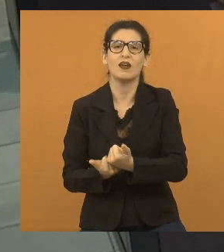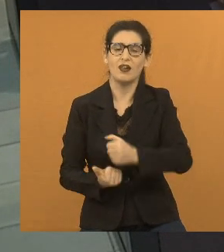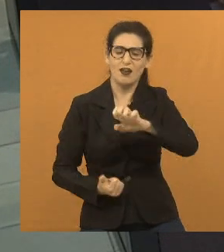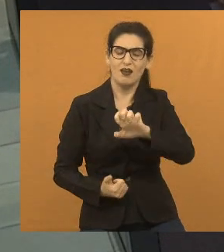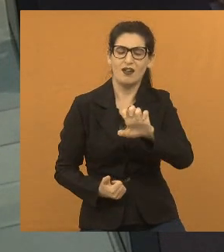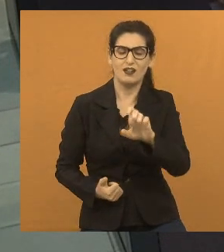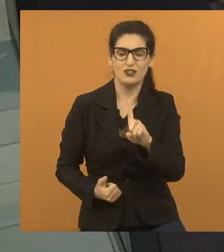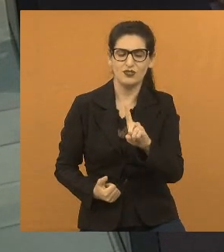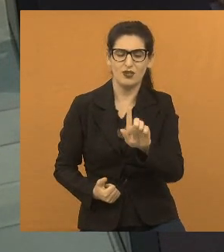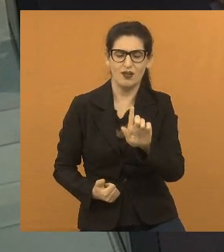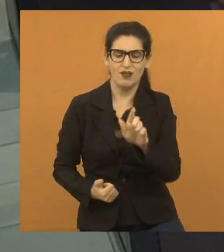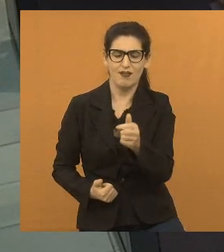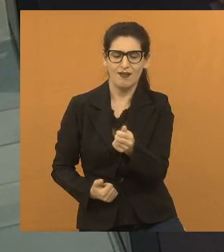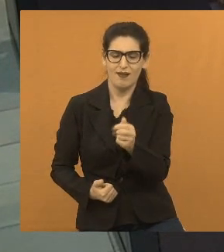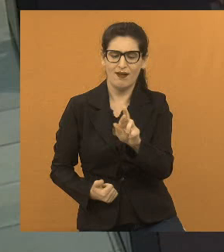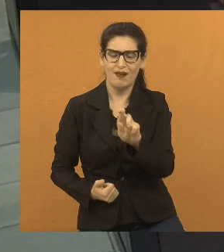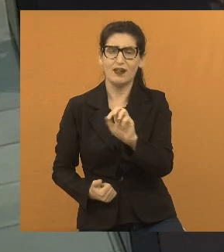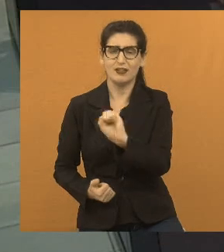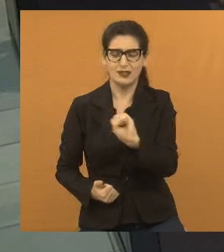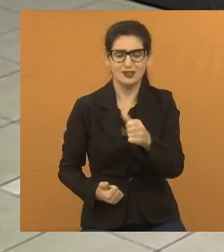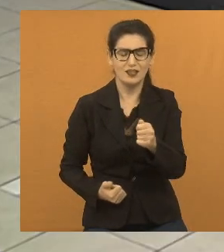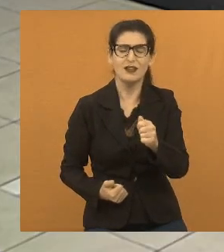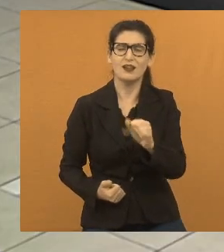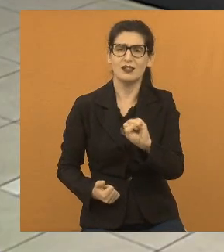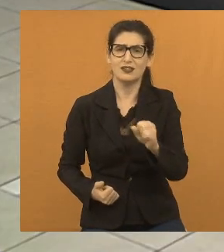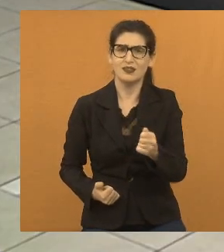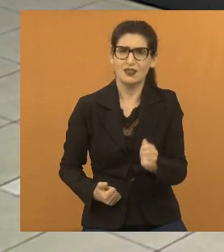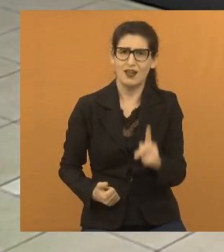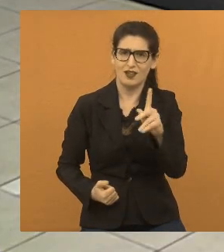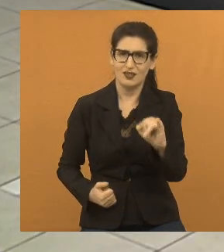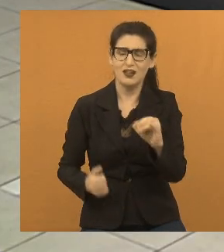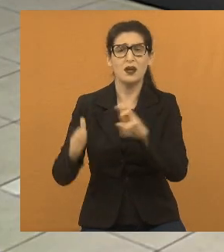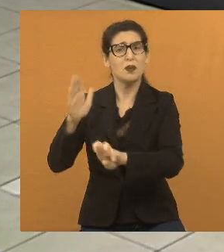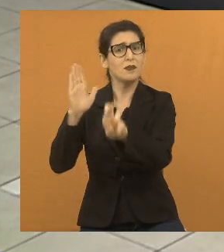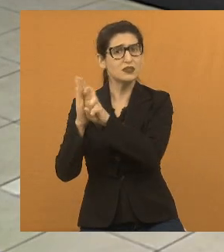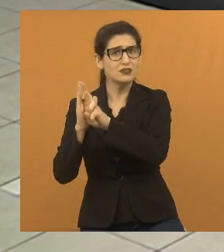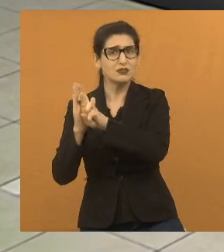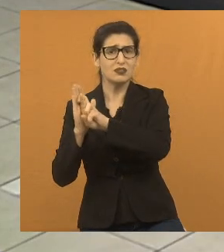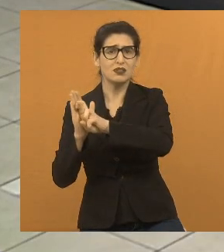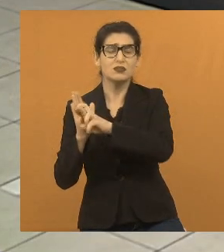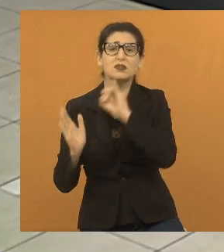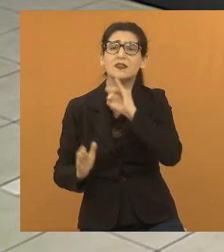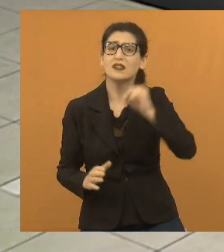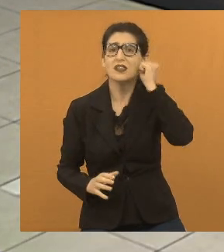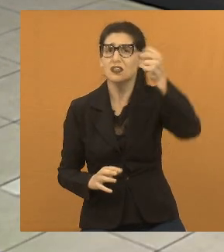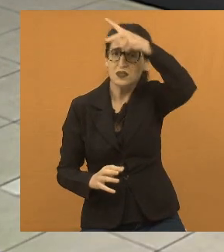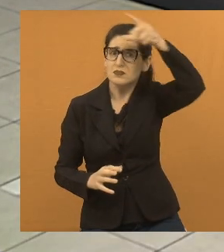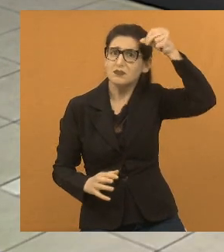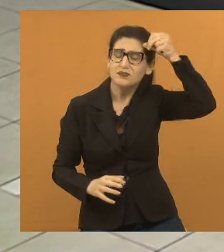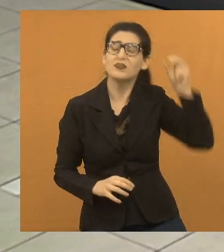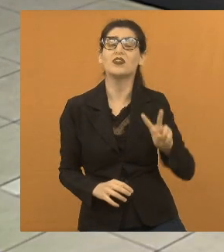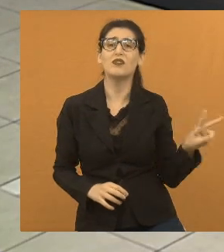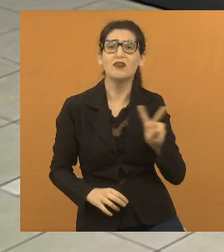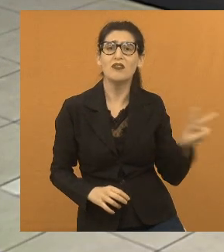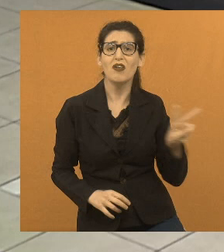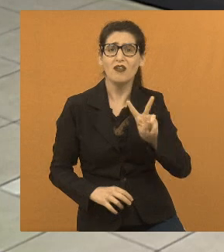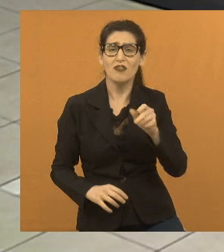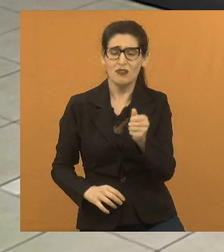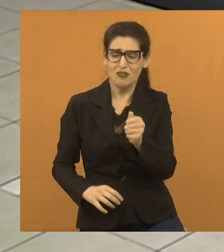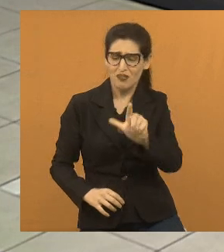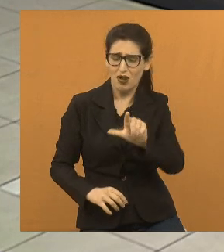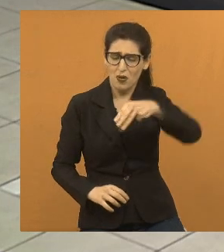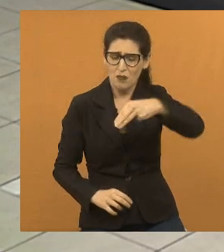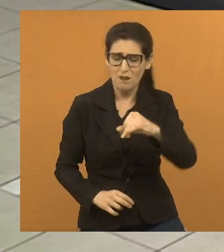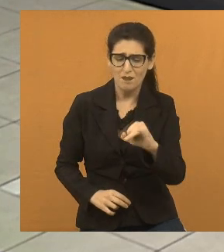evento, representando o prefeito municipal, senhor Isaías Santana, e o vereador Valmir do Parque